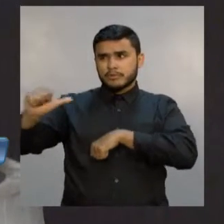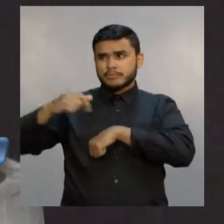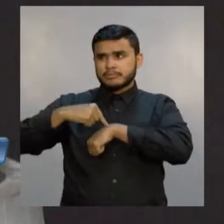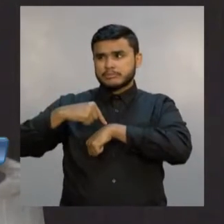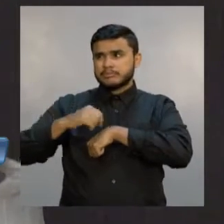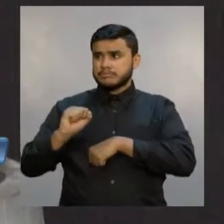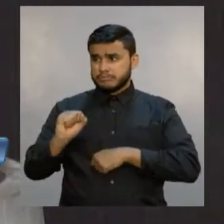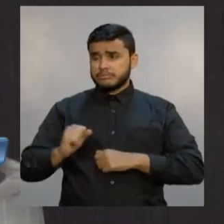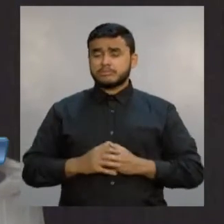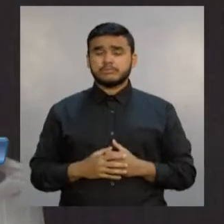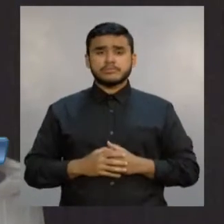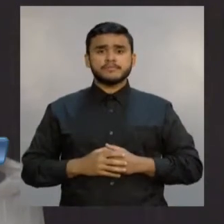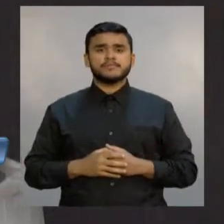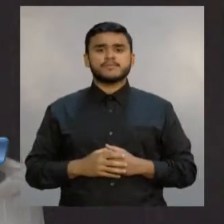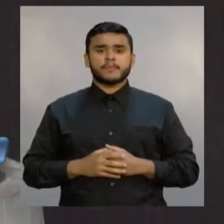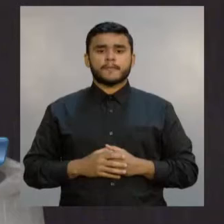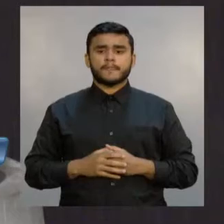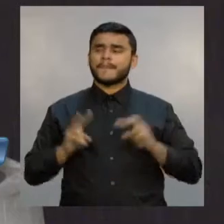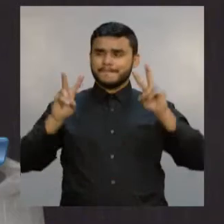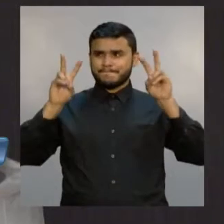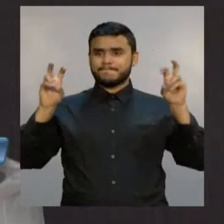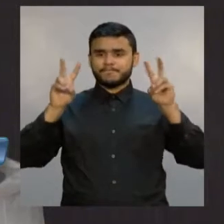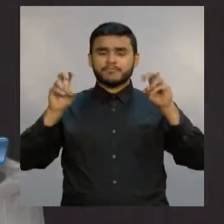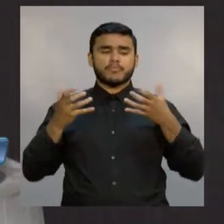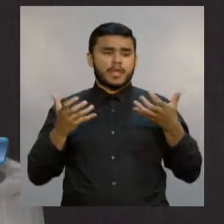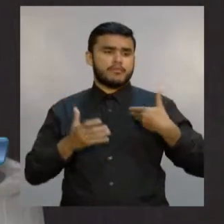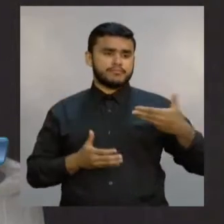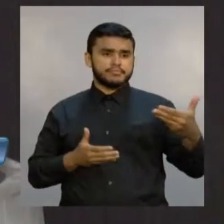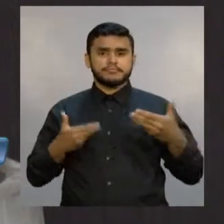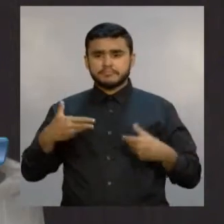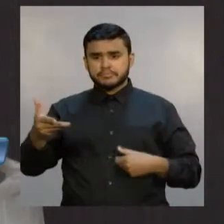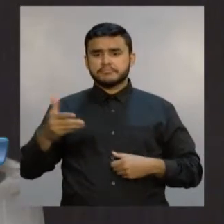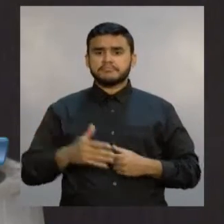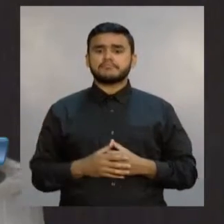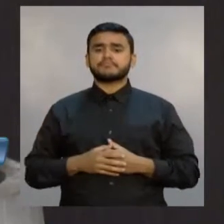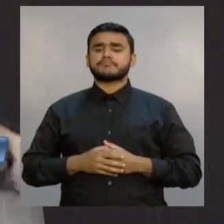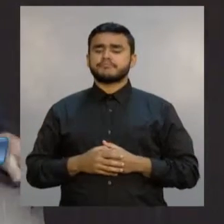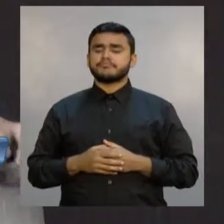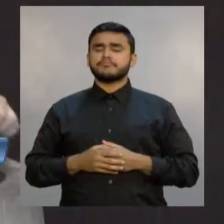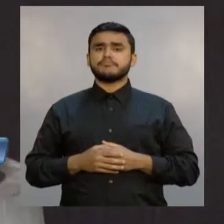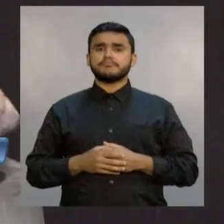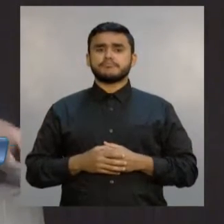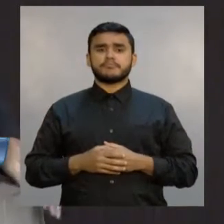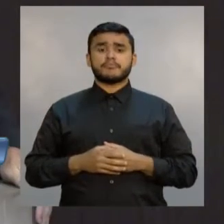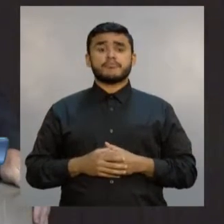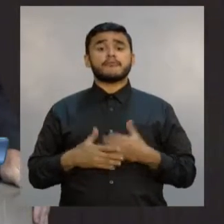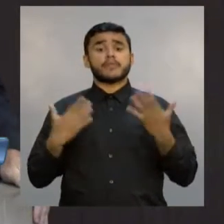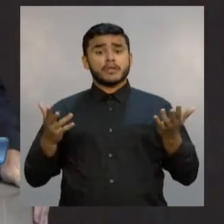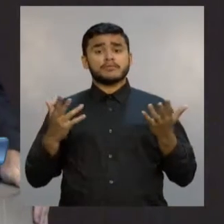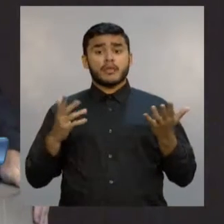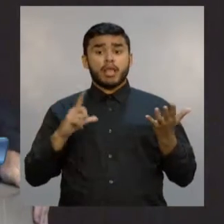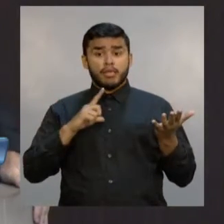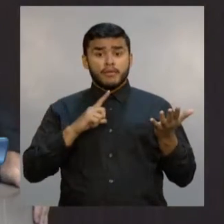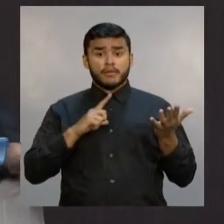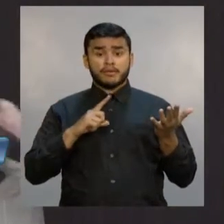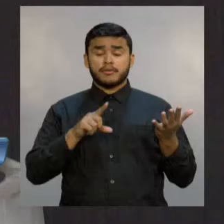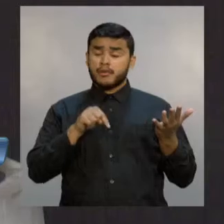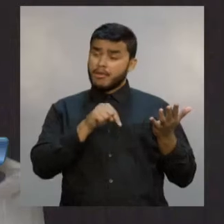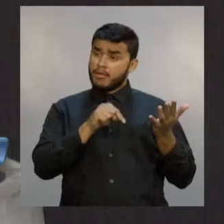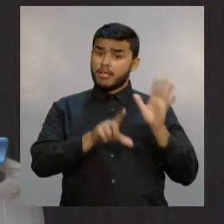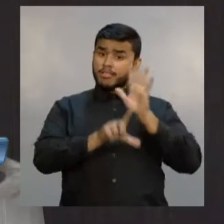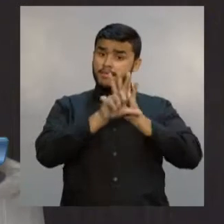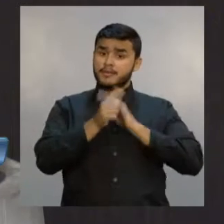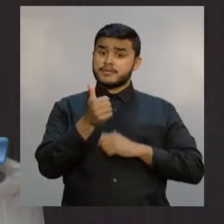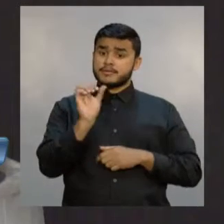tema, e até porque gostaria de ouvir os apartes. Quero dizer que a nossa lei, e aqui eu faço